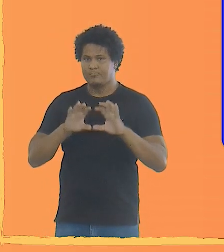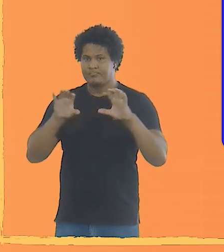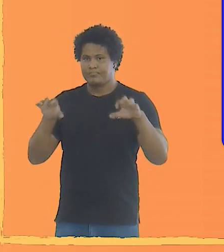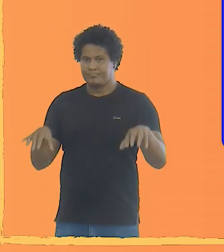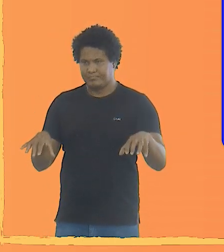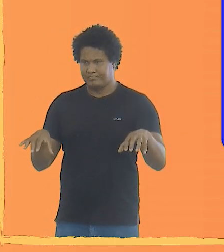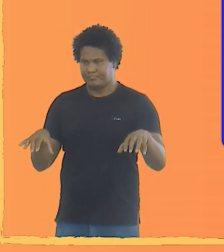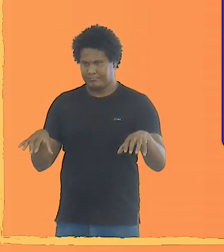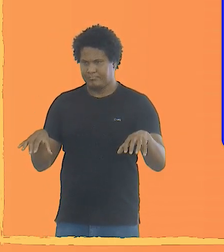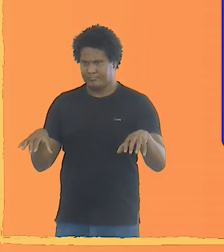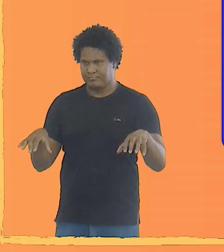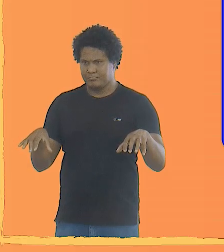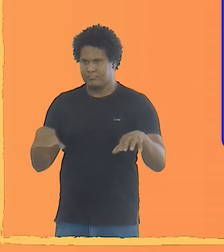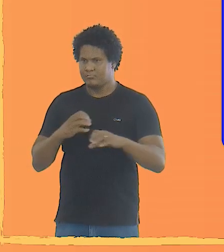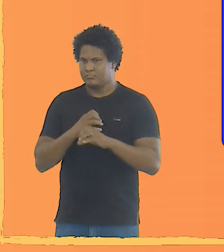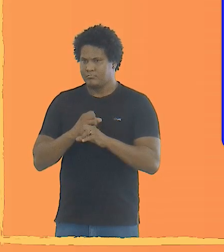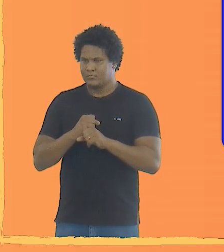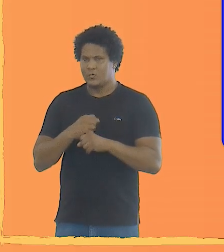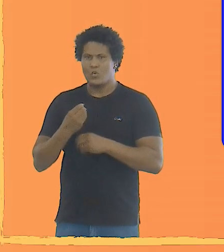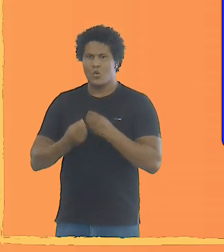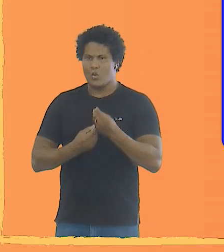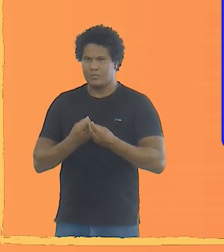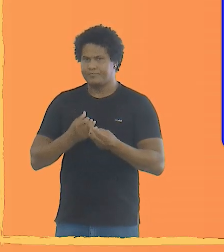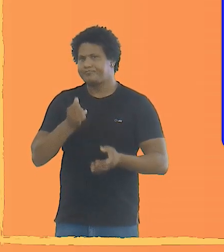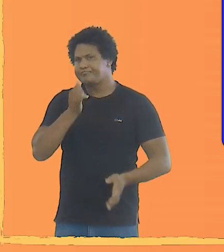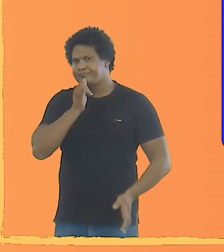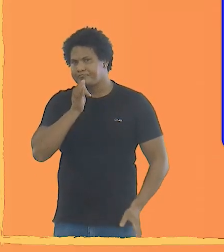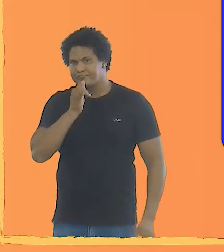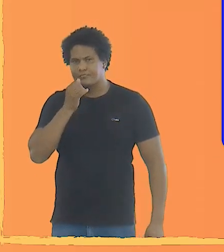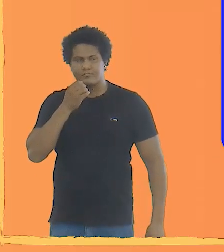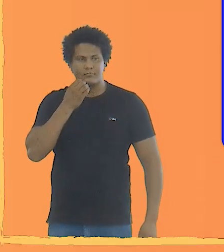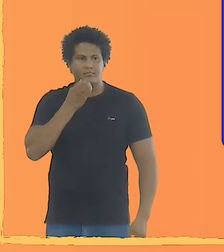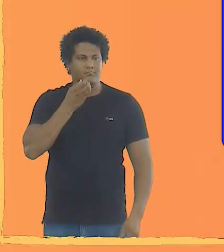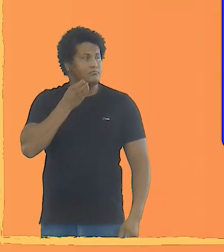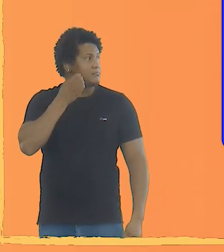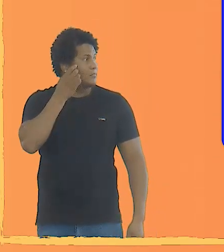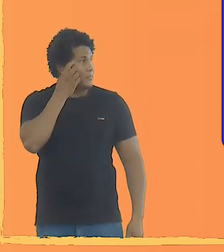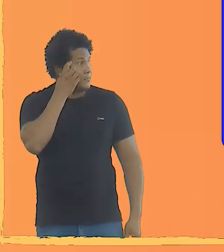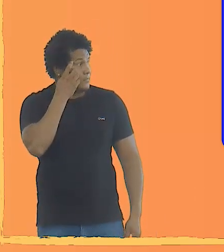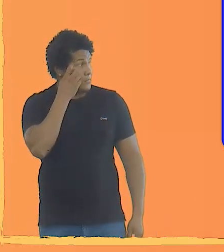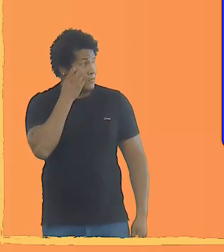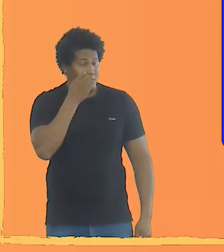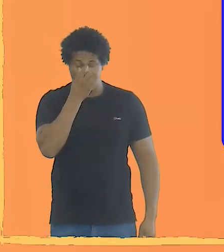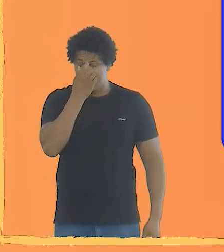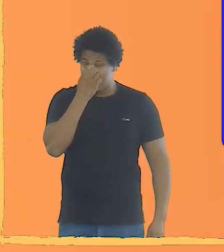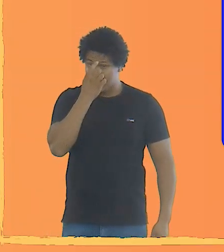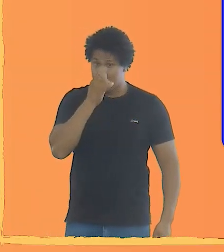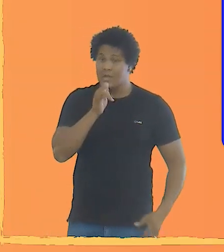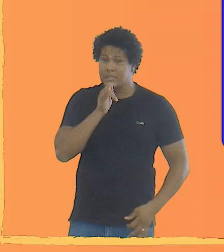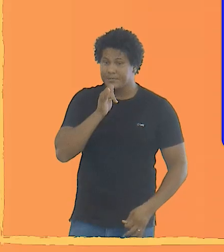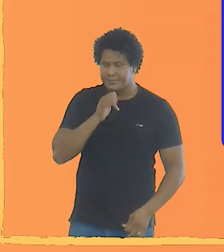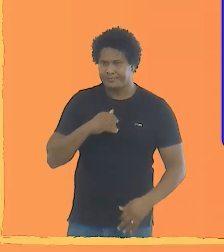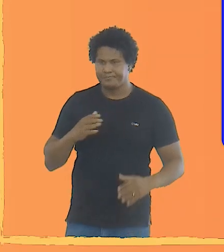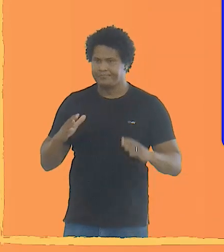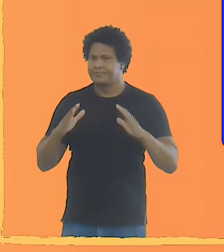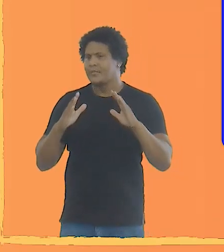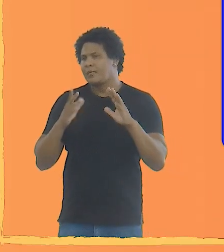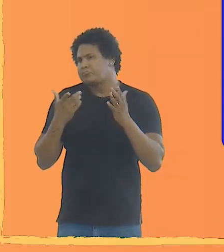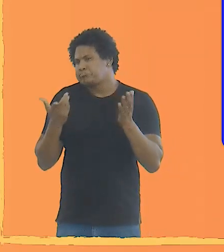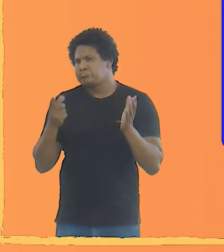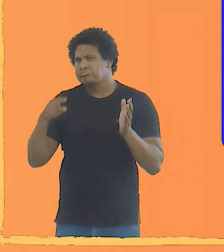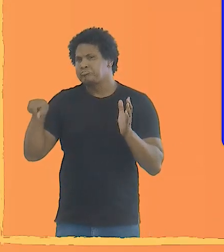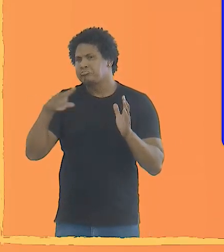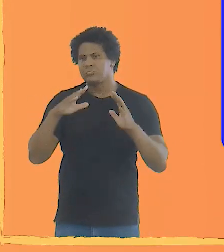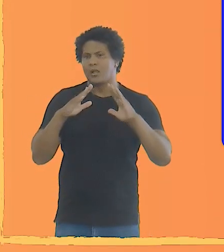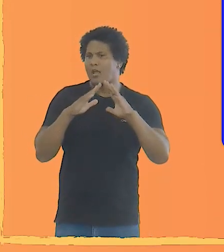sucessivas e independentes. Alexandre, vamos ver um exemplo. Suponha que você chegou em casa, você abriu o seu